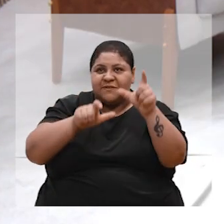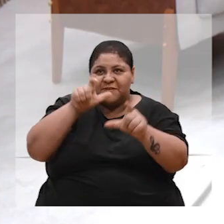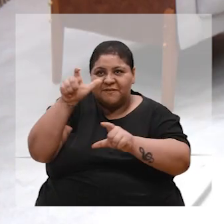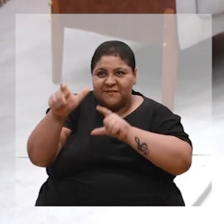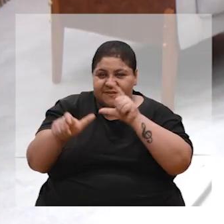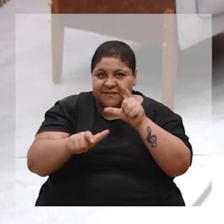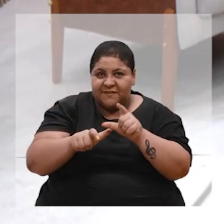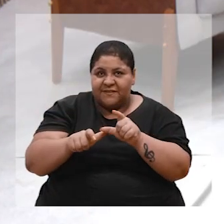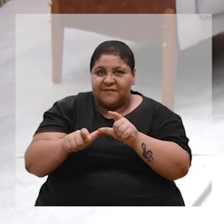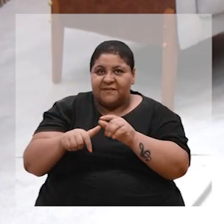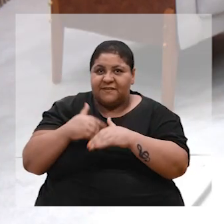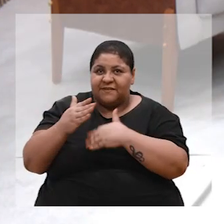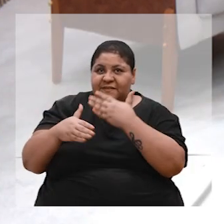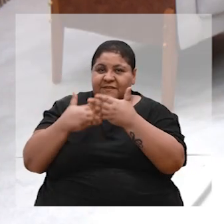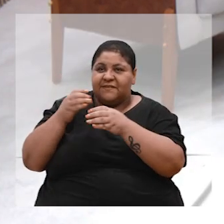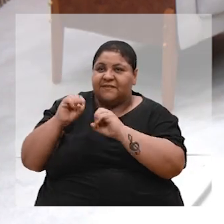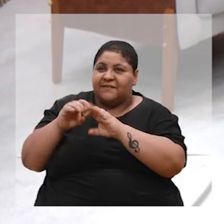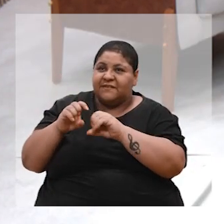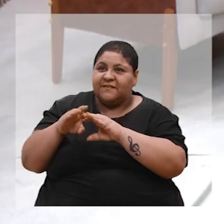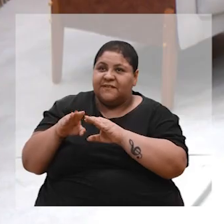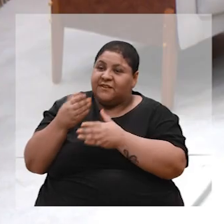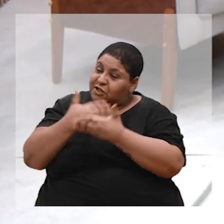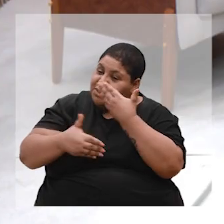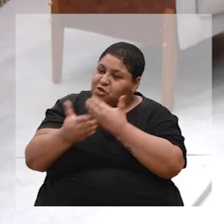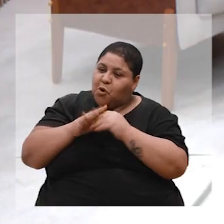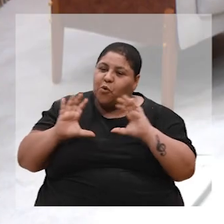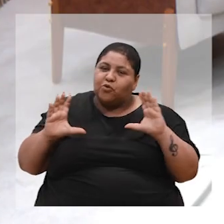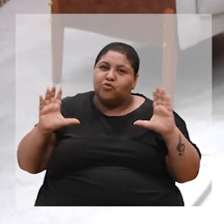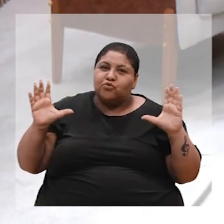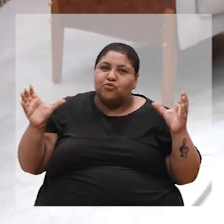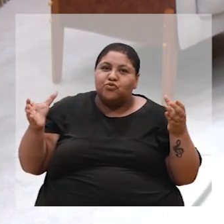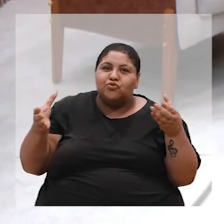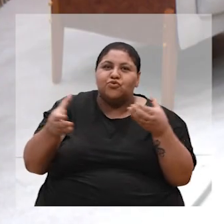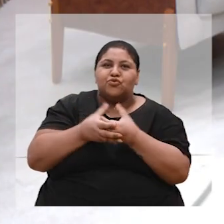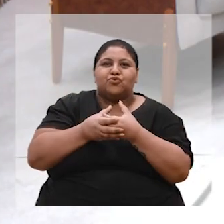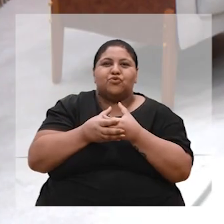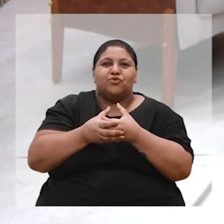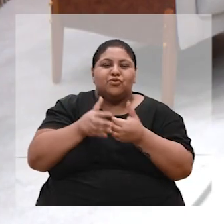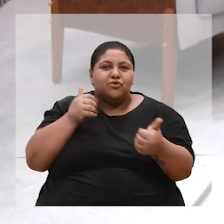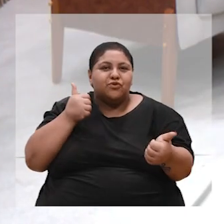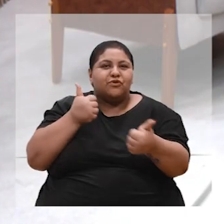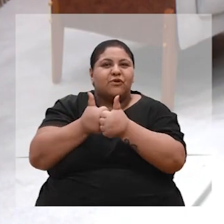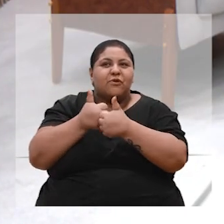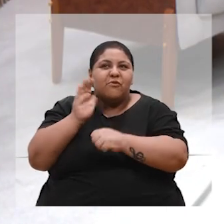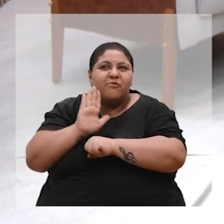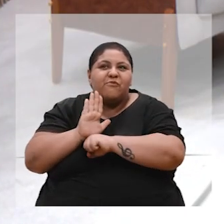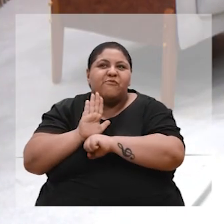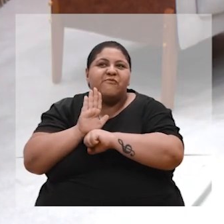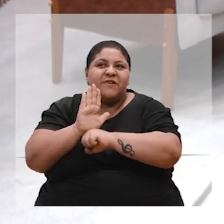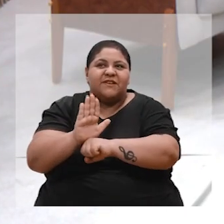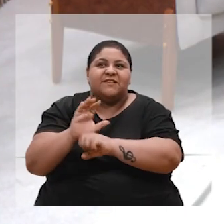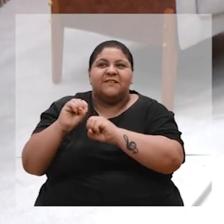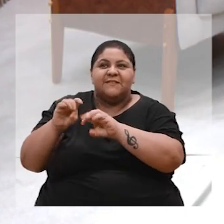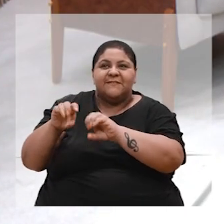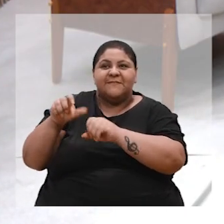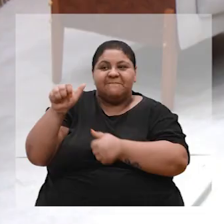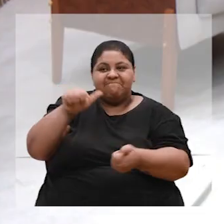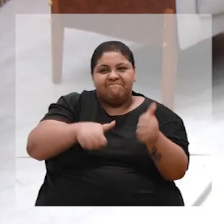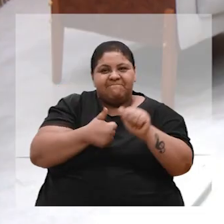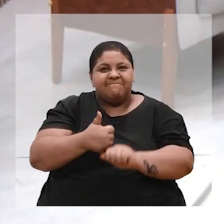desse processo da educação como básica. A gente está aqui hoje, todos juntos, em prol da educação de qualidade. Esse é o